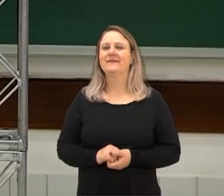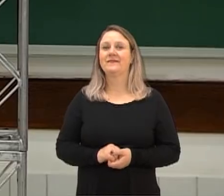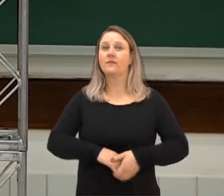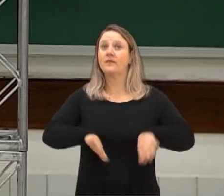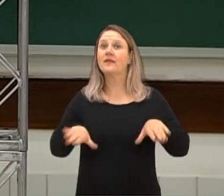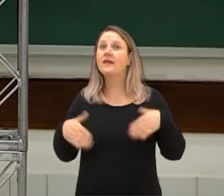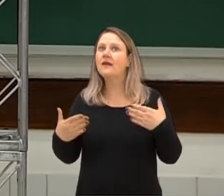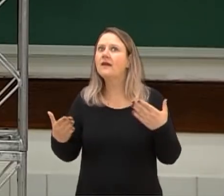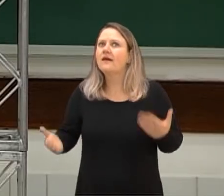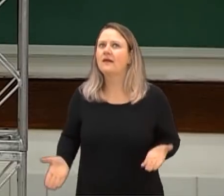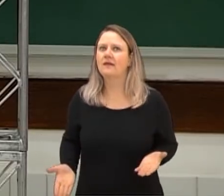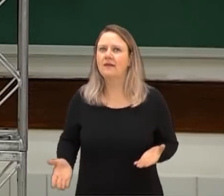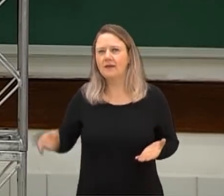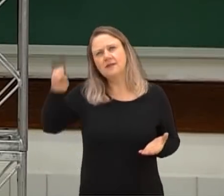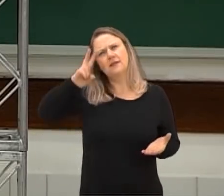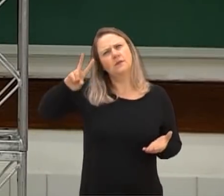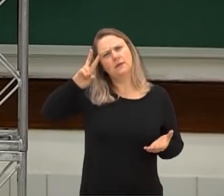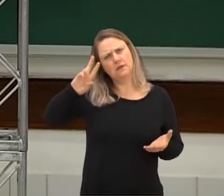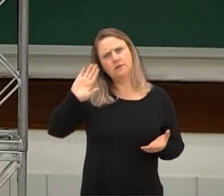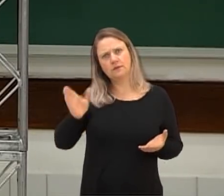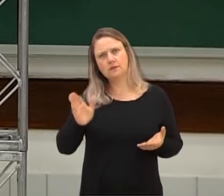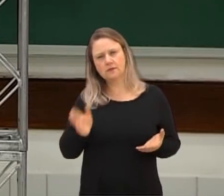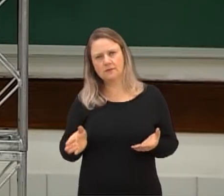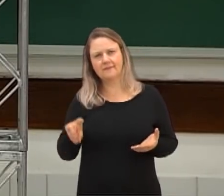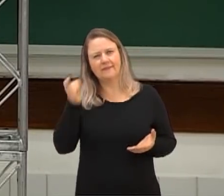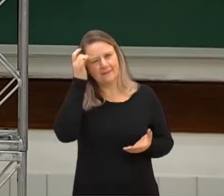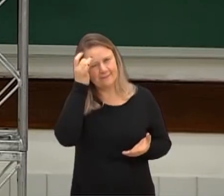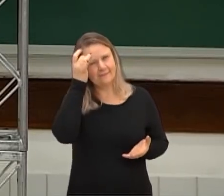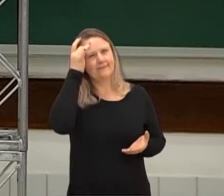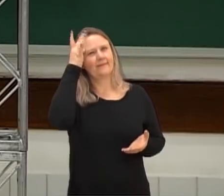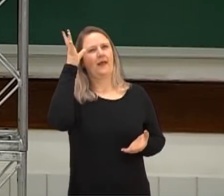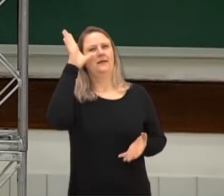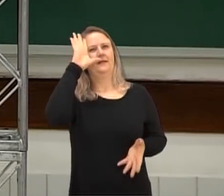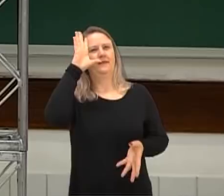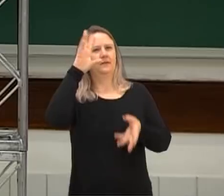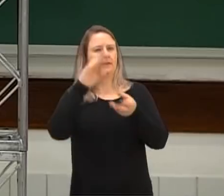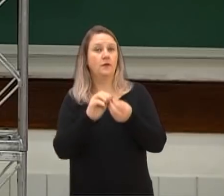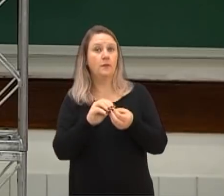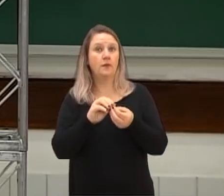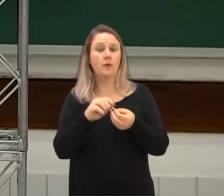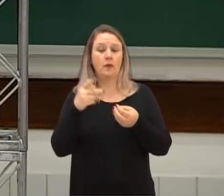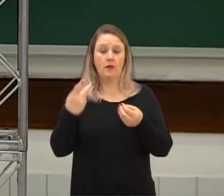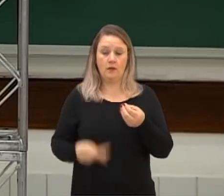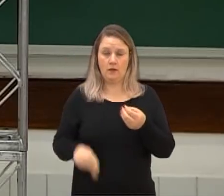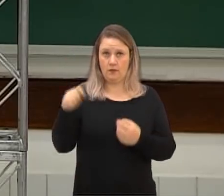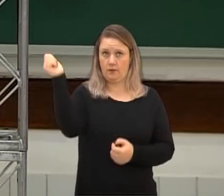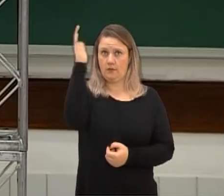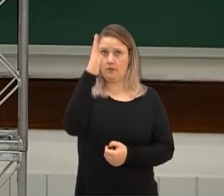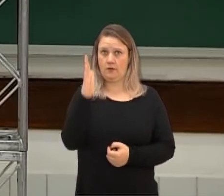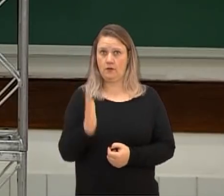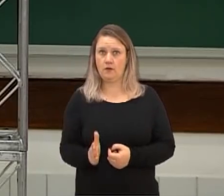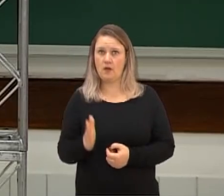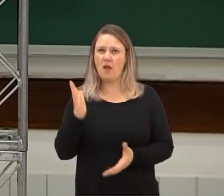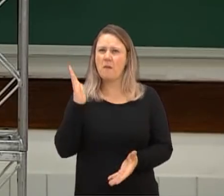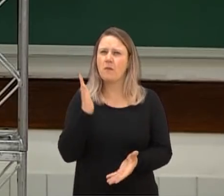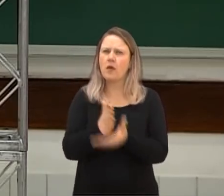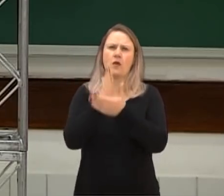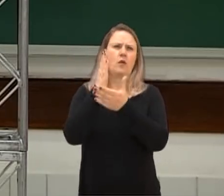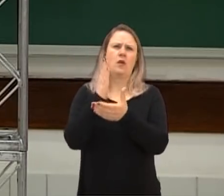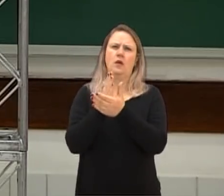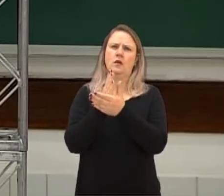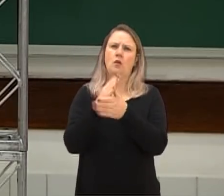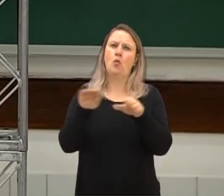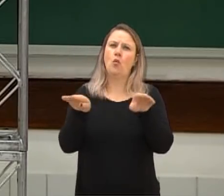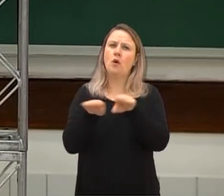E aí, pessoal, lembraram lá? É fácil de entender. O Brasil, ele está no meio de uma placa tectônica, longe